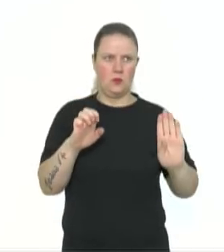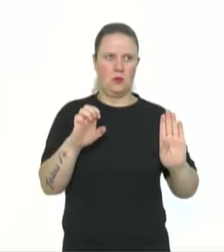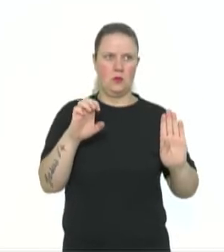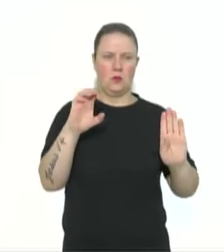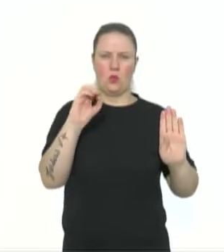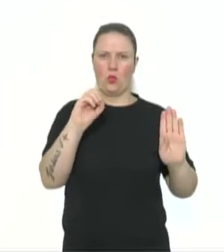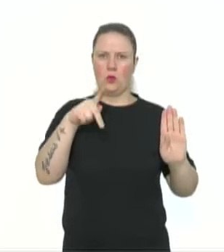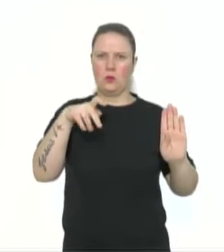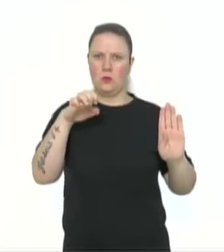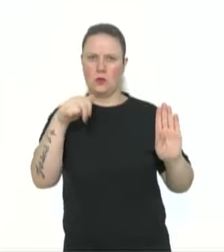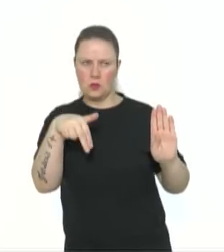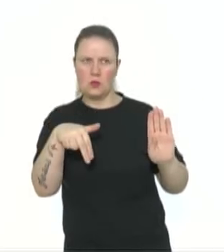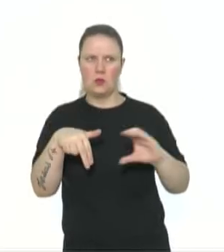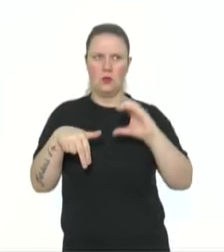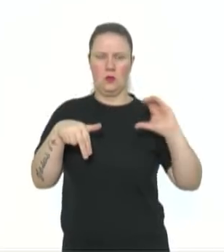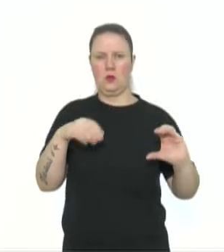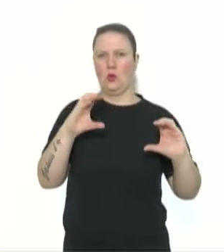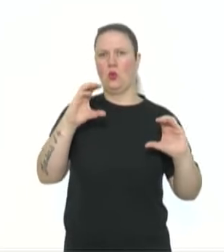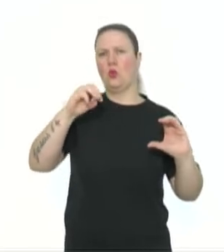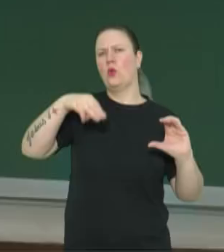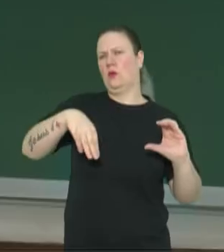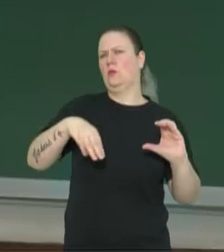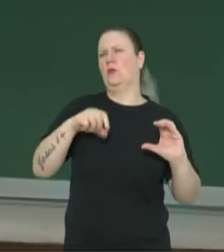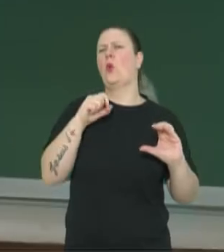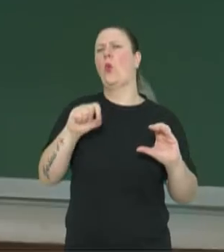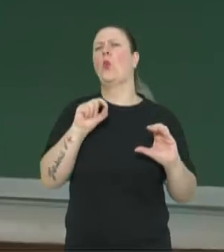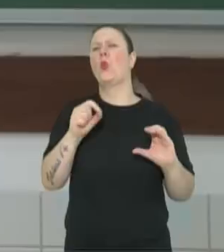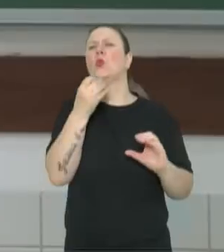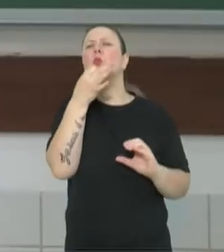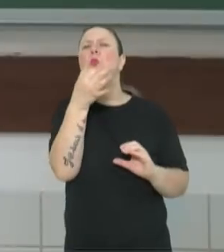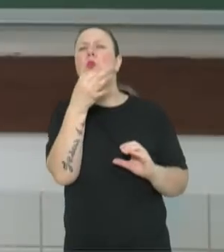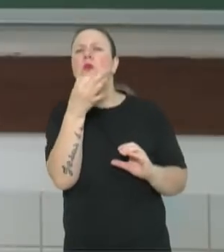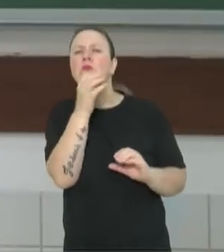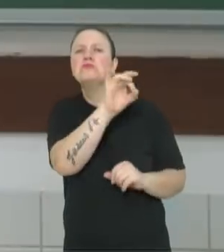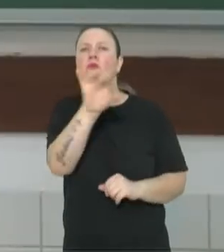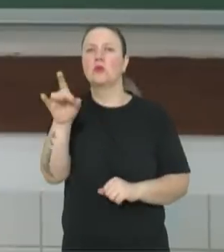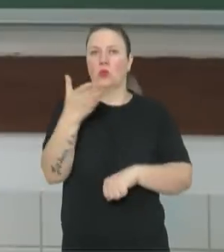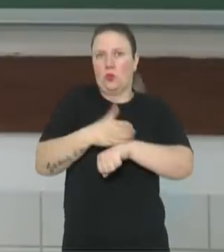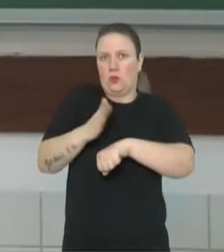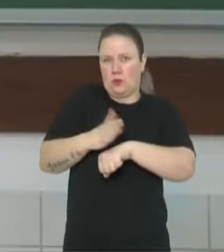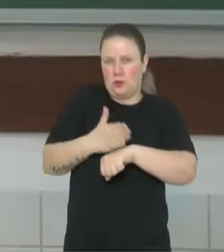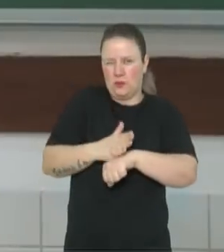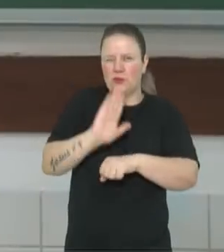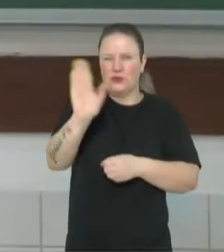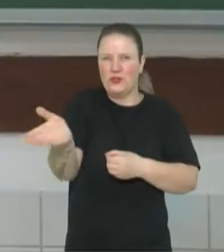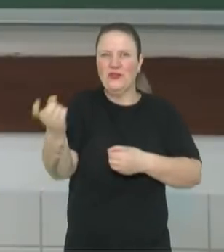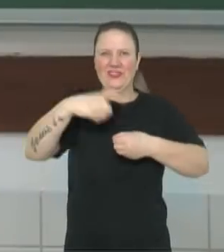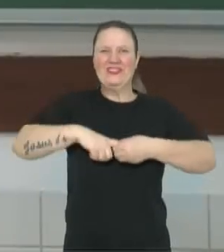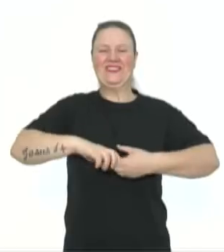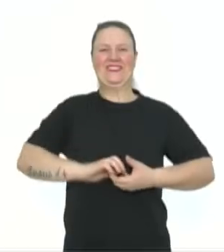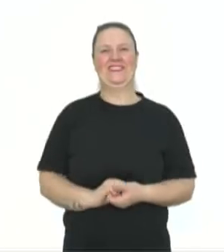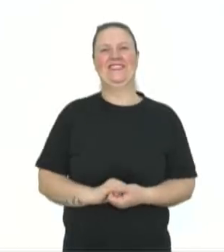open? Ou é a letra C, come? O que você acha? Eu vou dar um tempo para você resolver esse quiz hoje. Vamos lá?